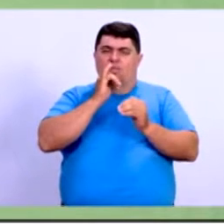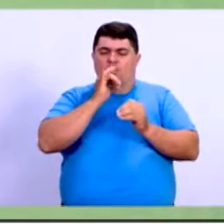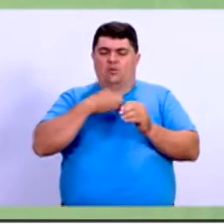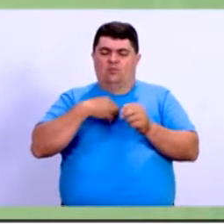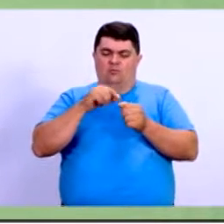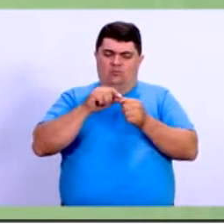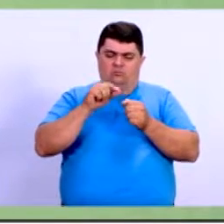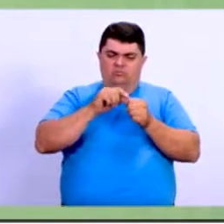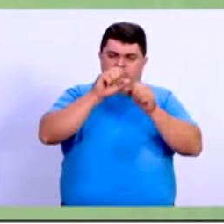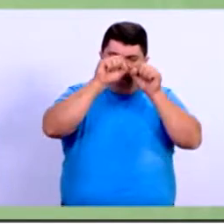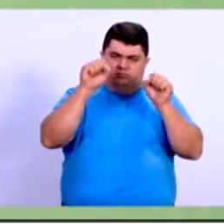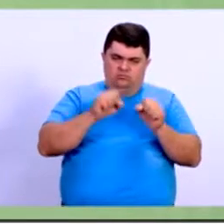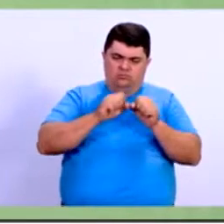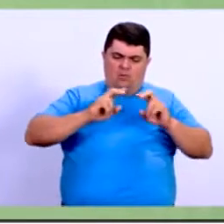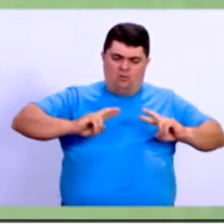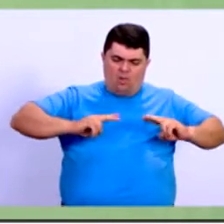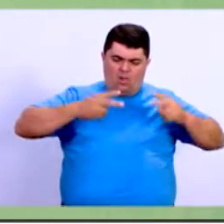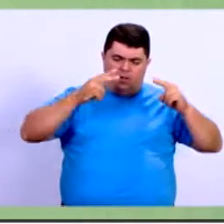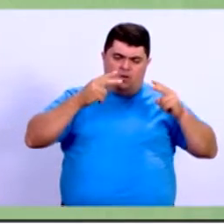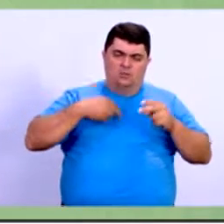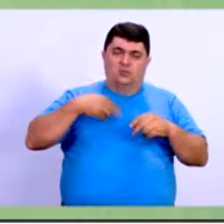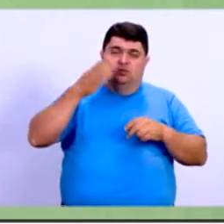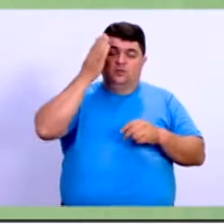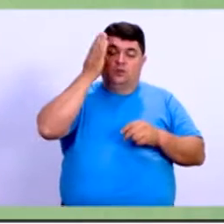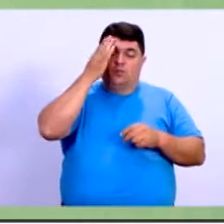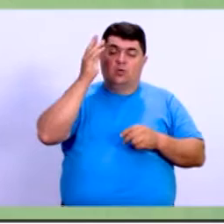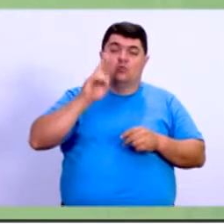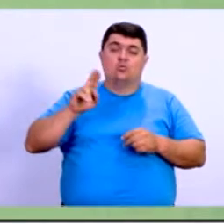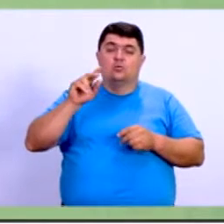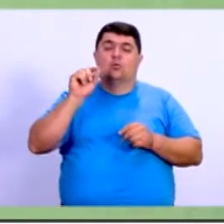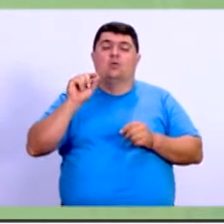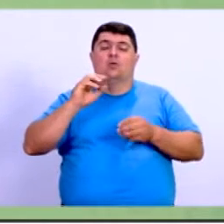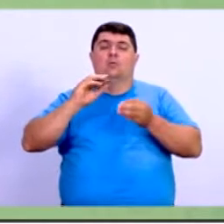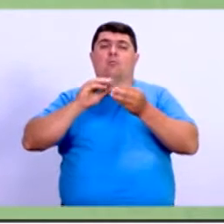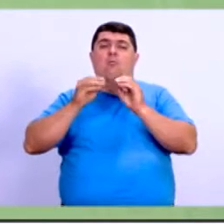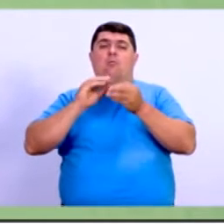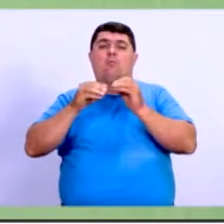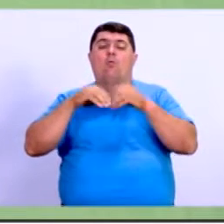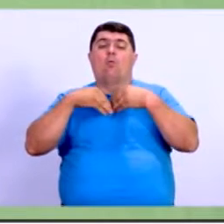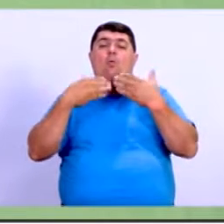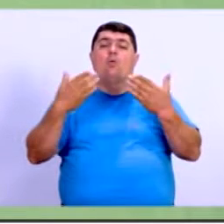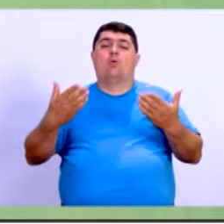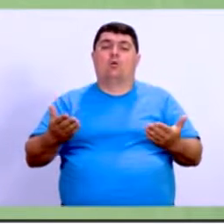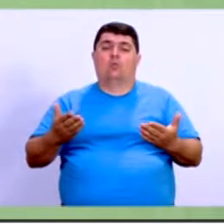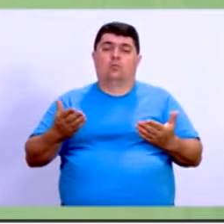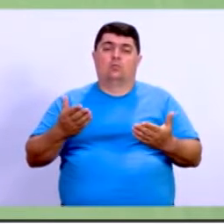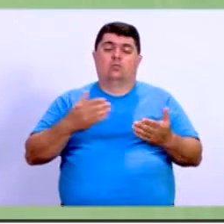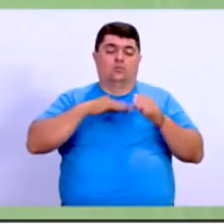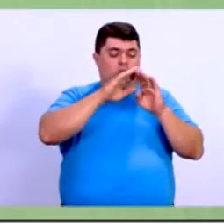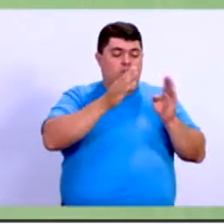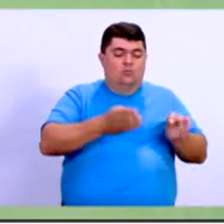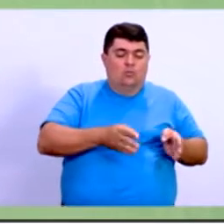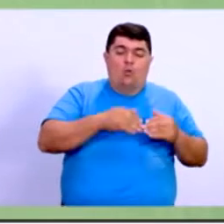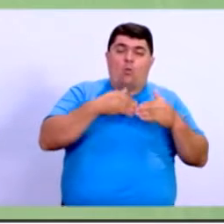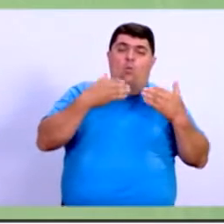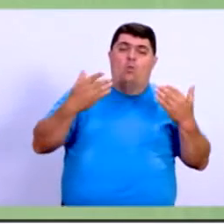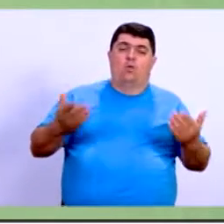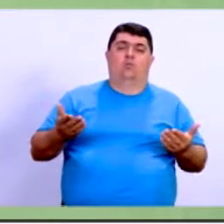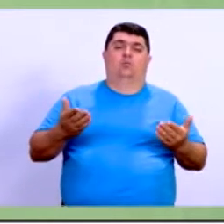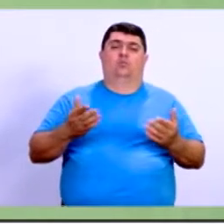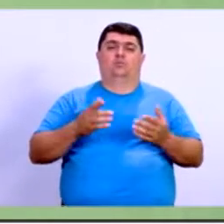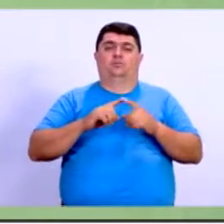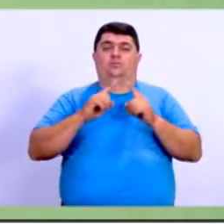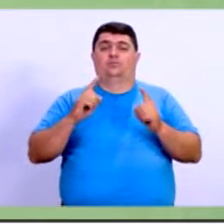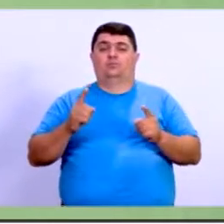para desenvolver esse sistema, qual é o banco de dados que eu vou utilizar, quais são os equipamentos que eu vou precisar. Já